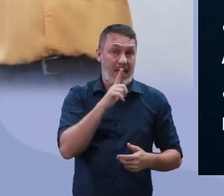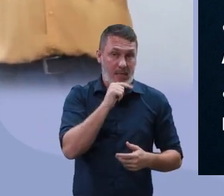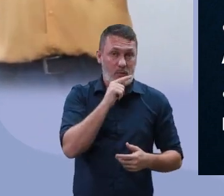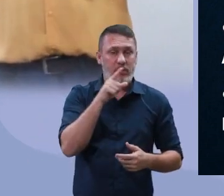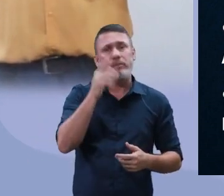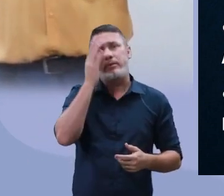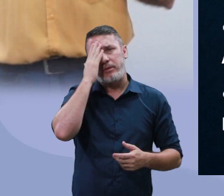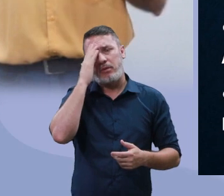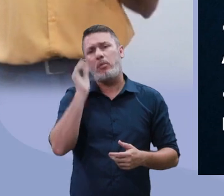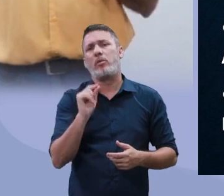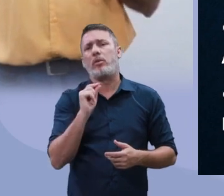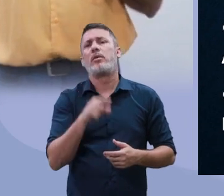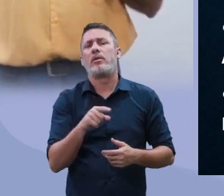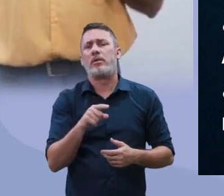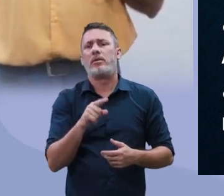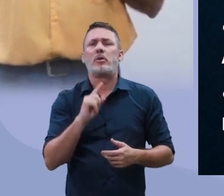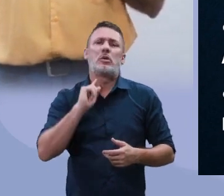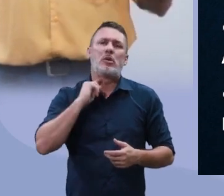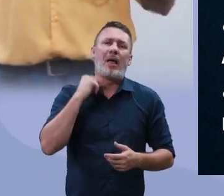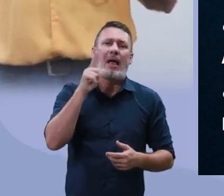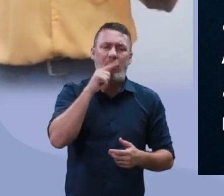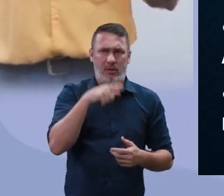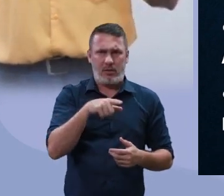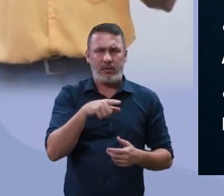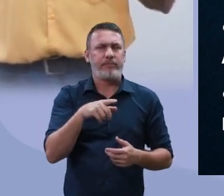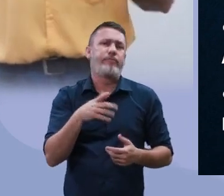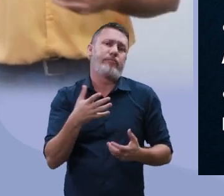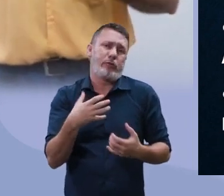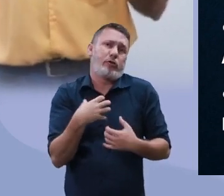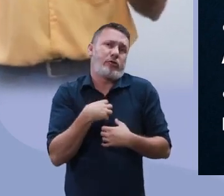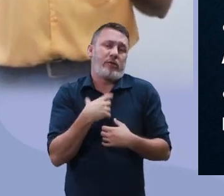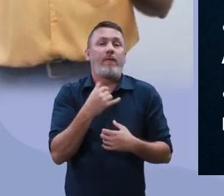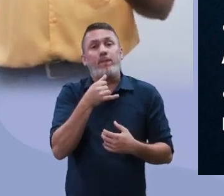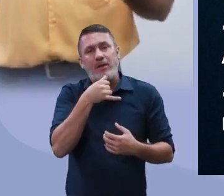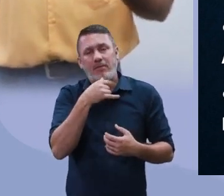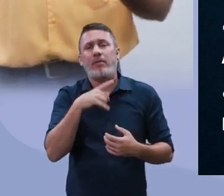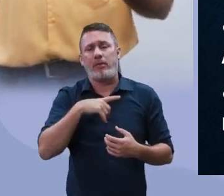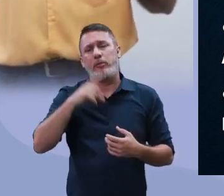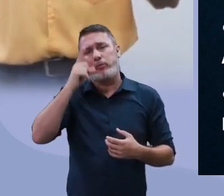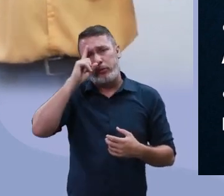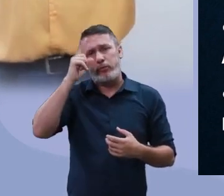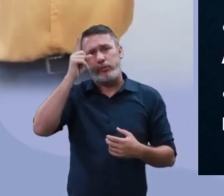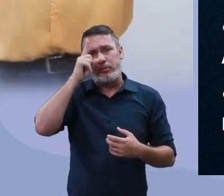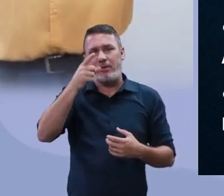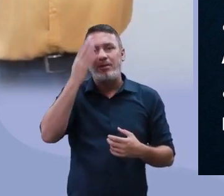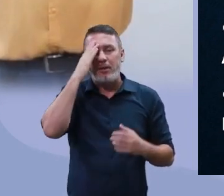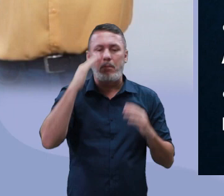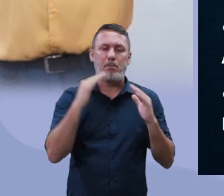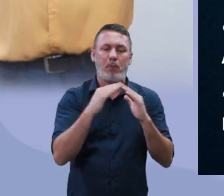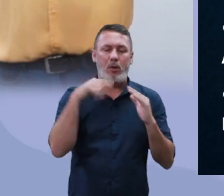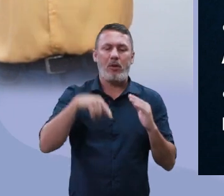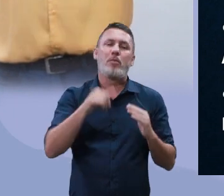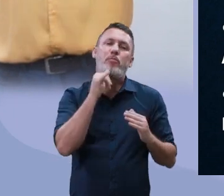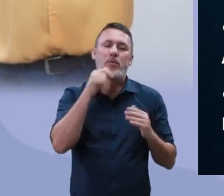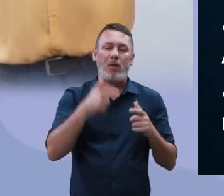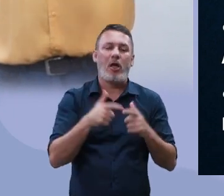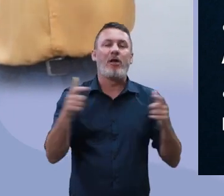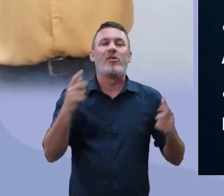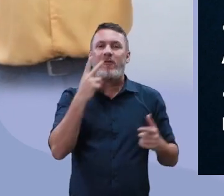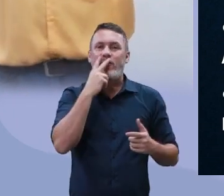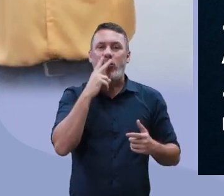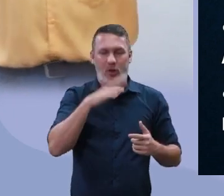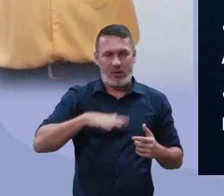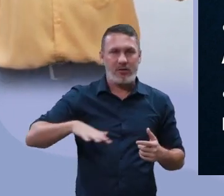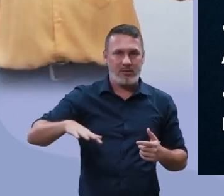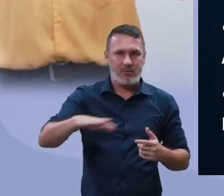das águas, né, é uma realidade que, vamos dizer assim, ela faz parte do nosso cotidiano. Né? Nós que moramos aqui, por exemplo, na